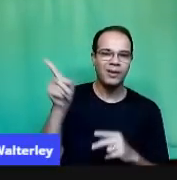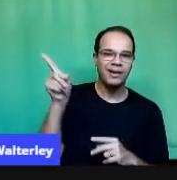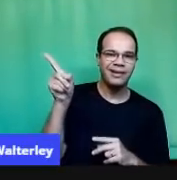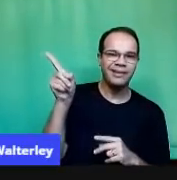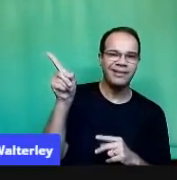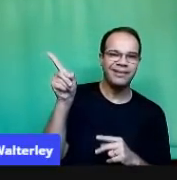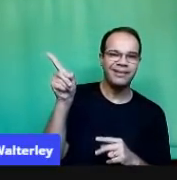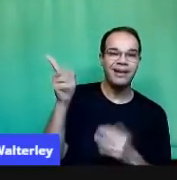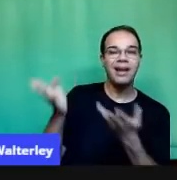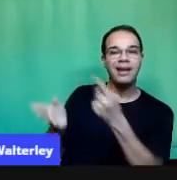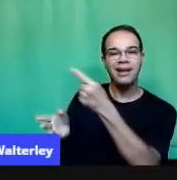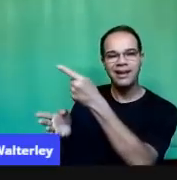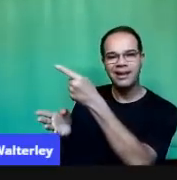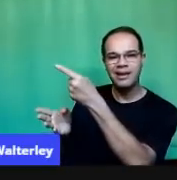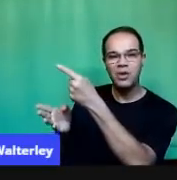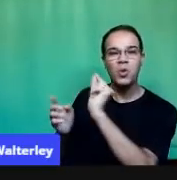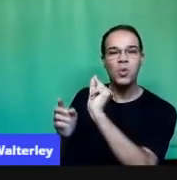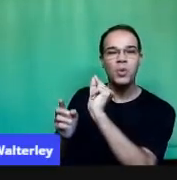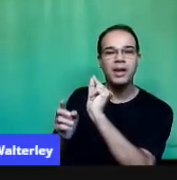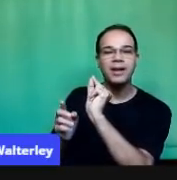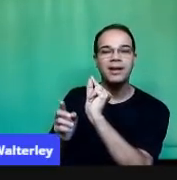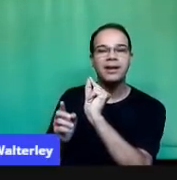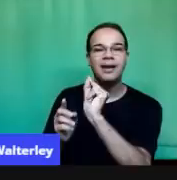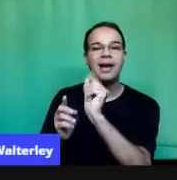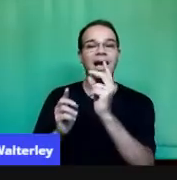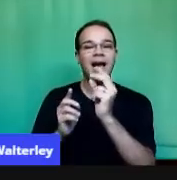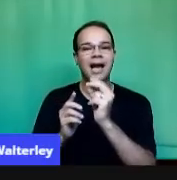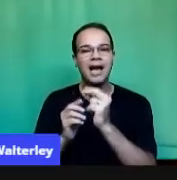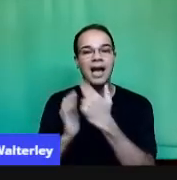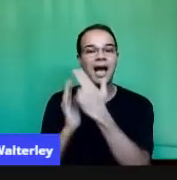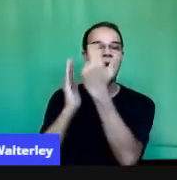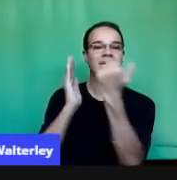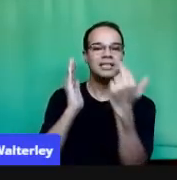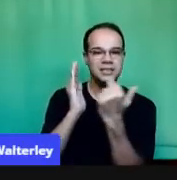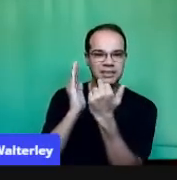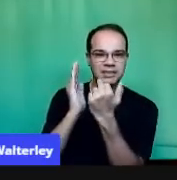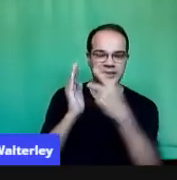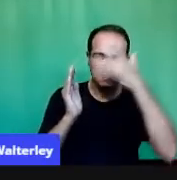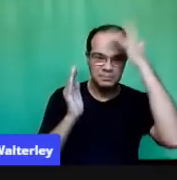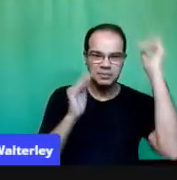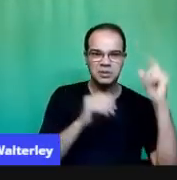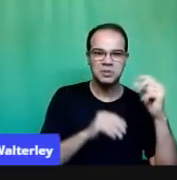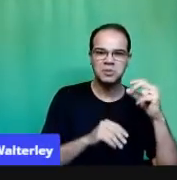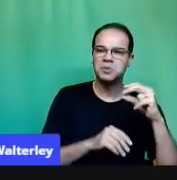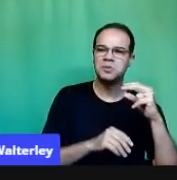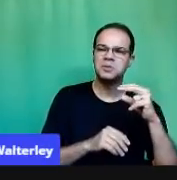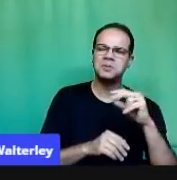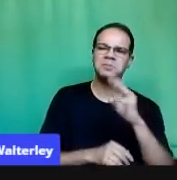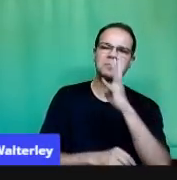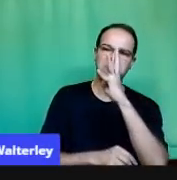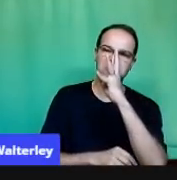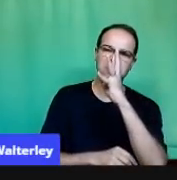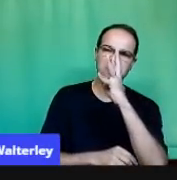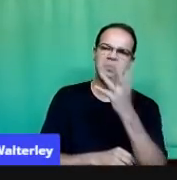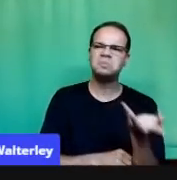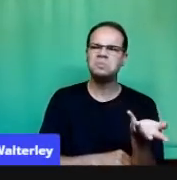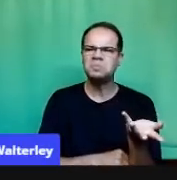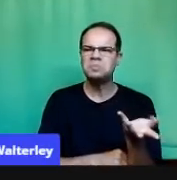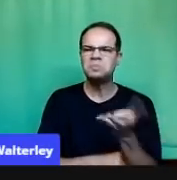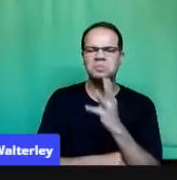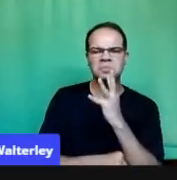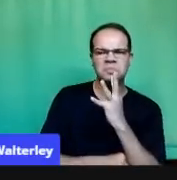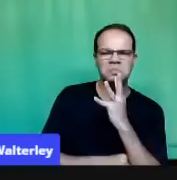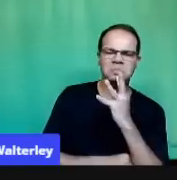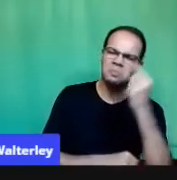a desvalorização da arte, né? Como a arte é vista. Nós temos o hábito, até